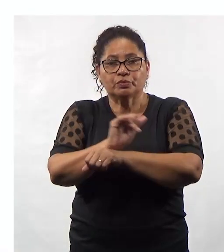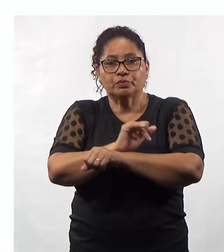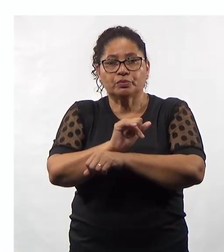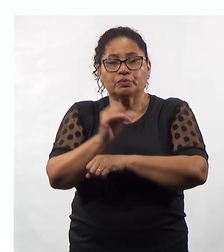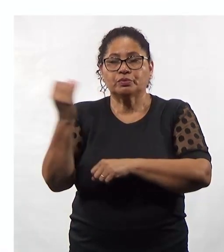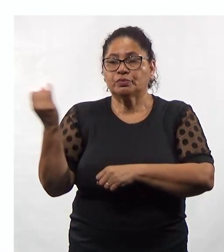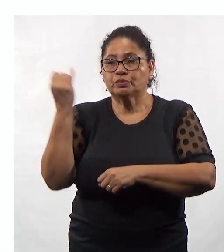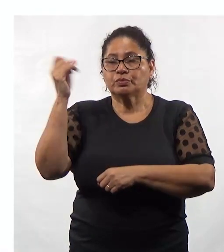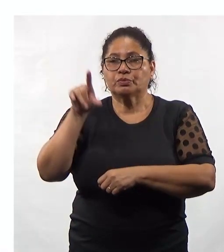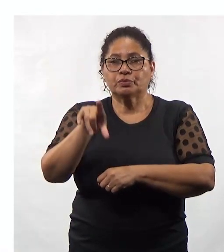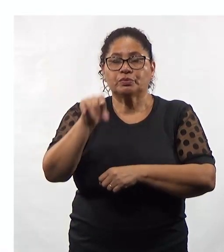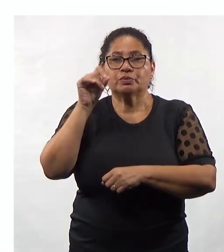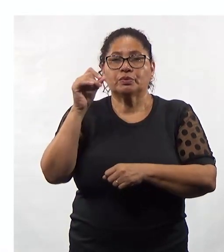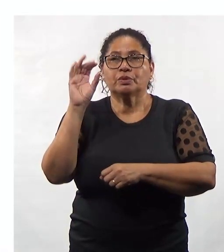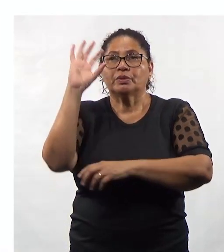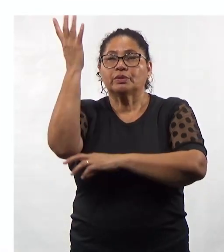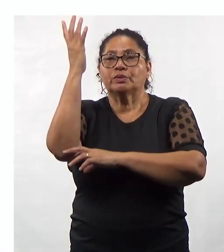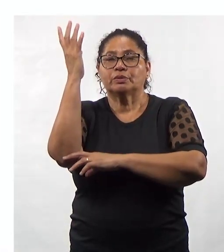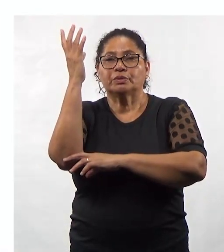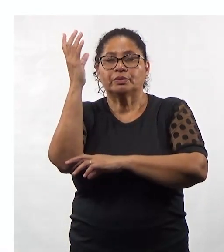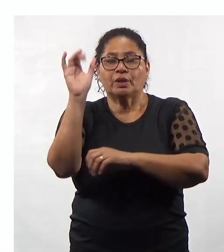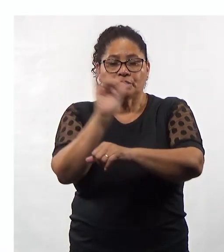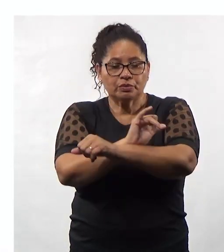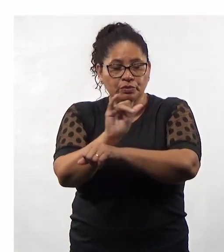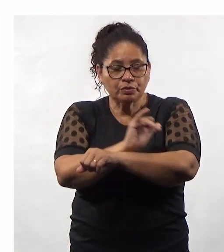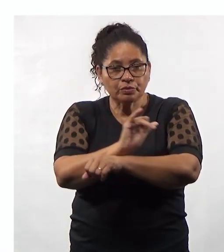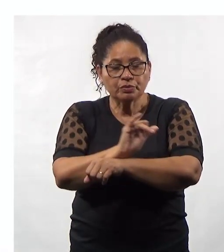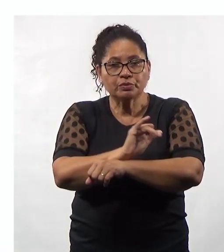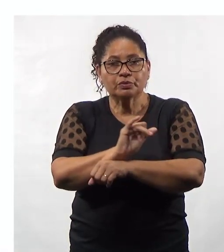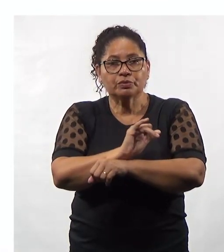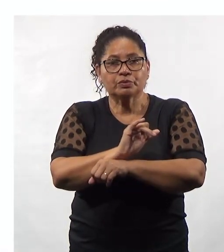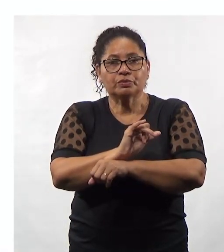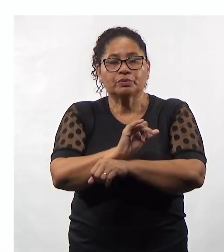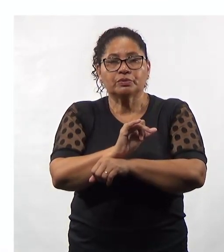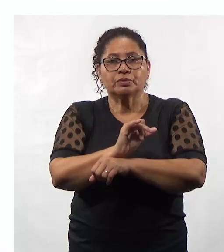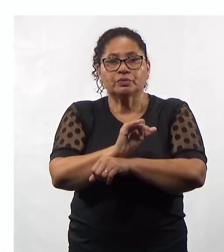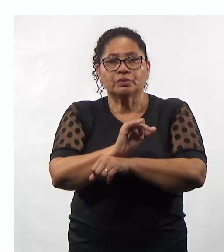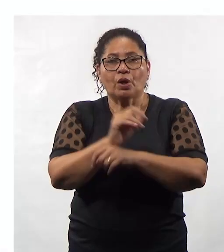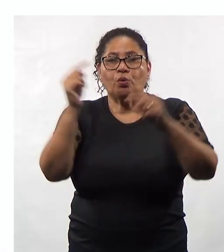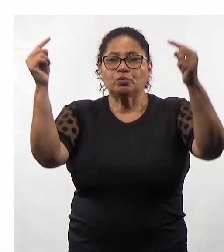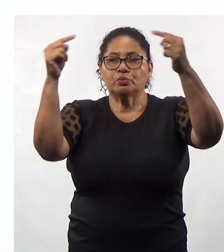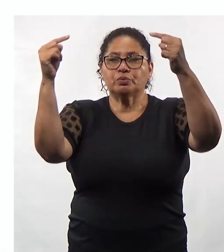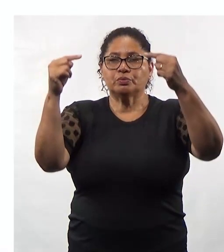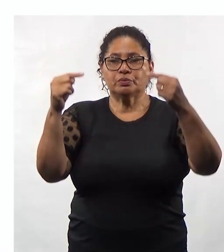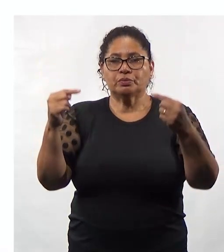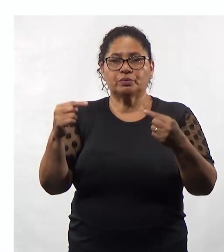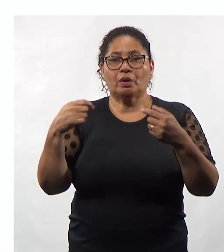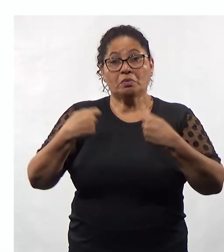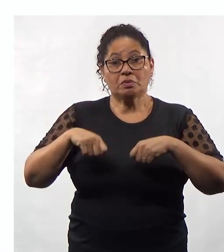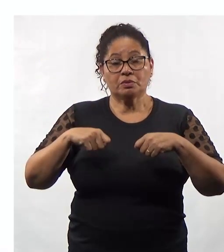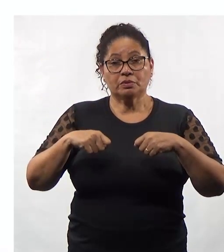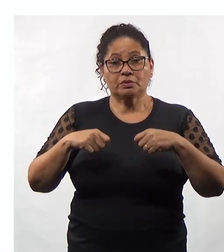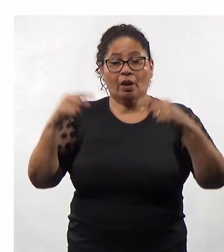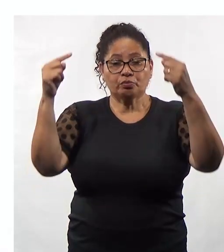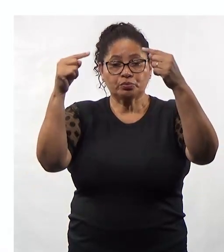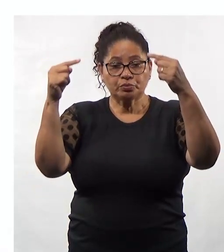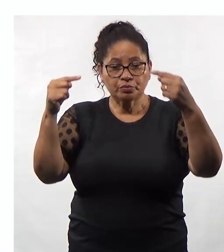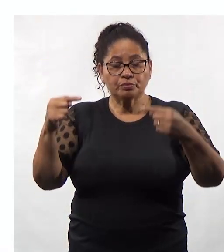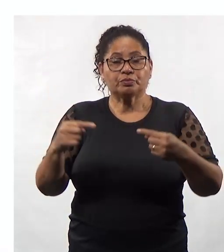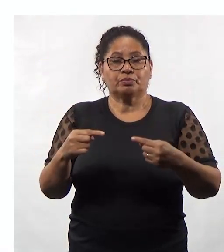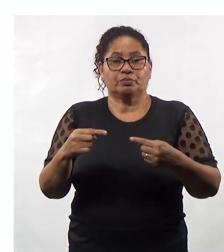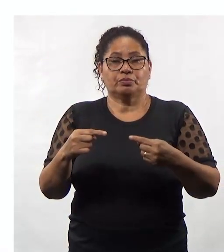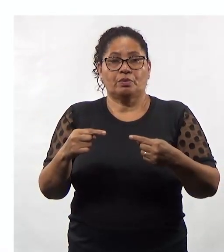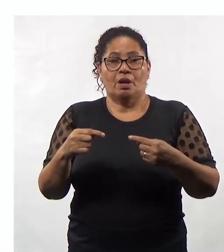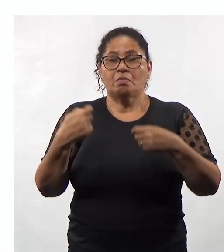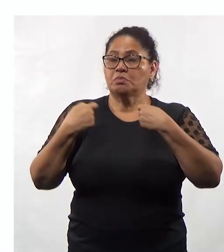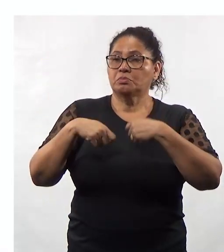A priorização e seleção acontece nas cestas estratégicas por meio de critérios. Então, precisamos estabelecer